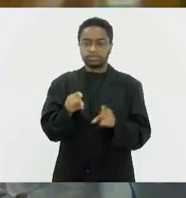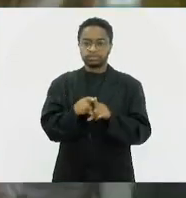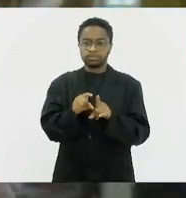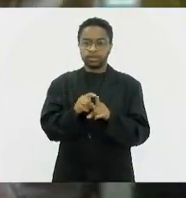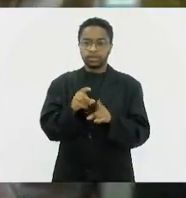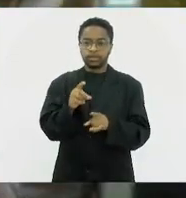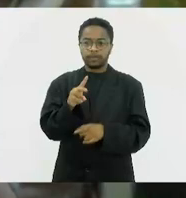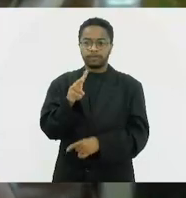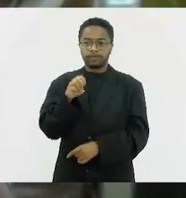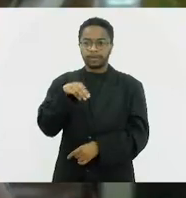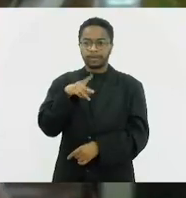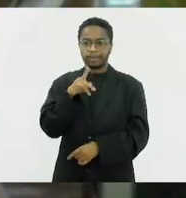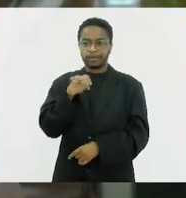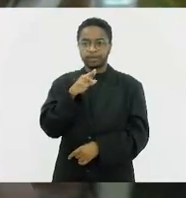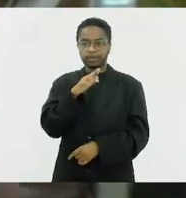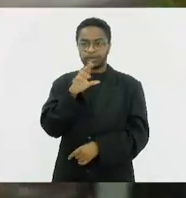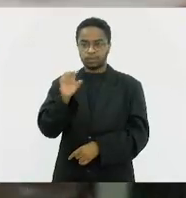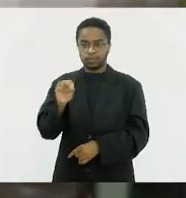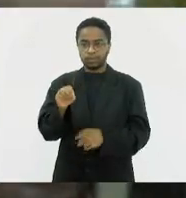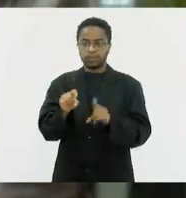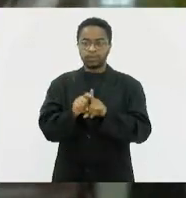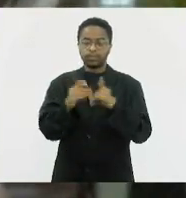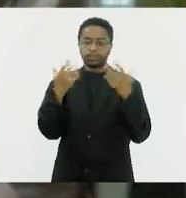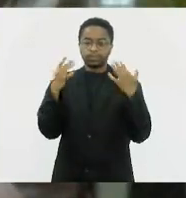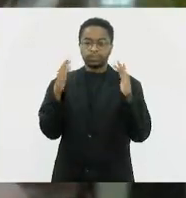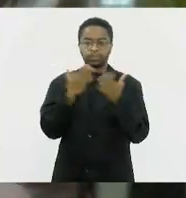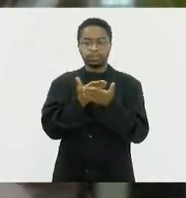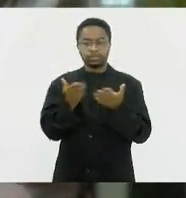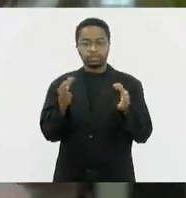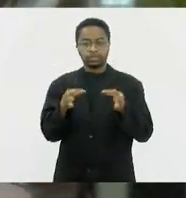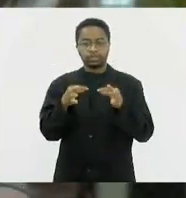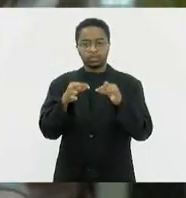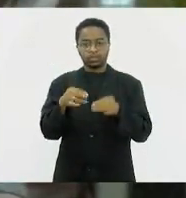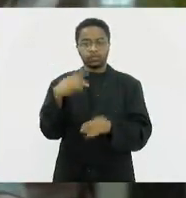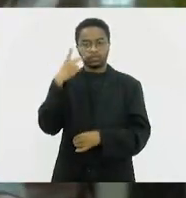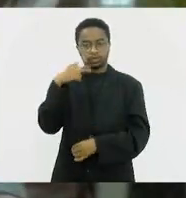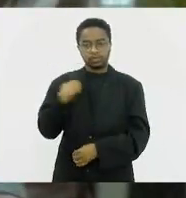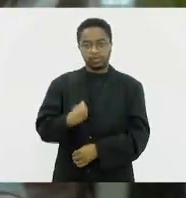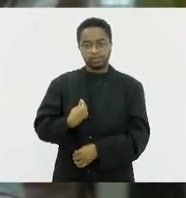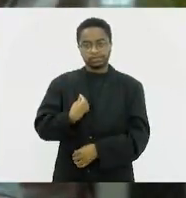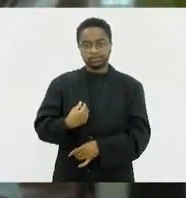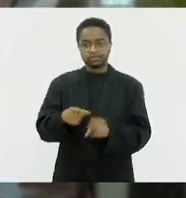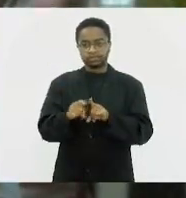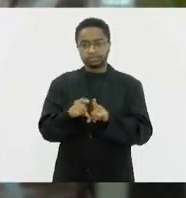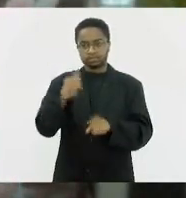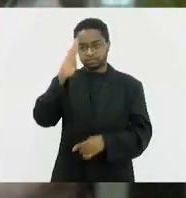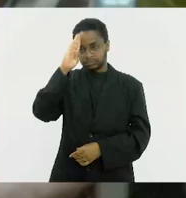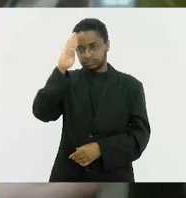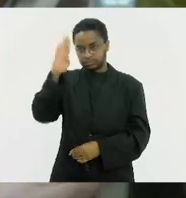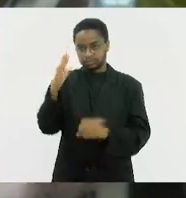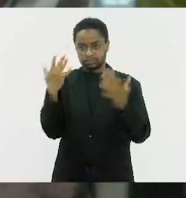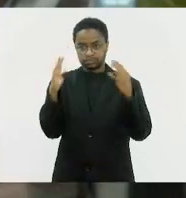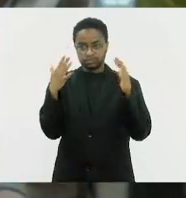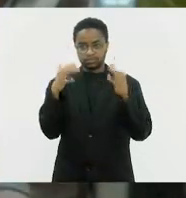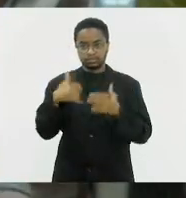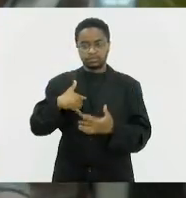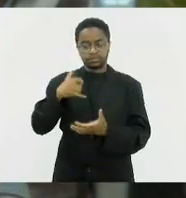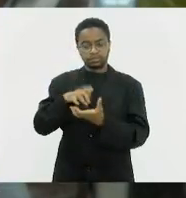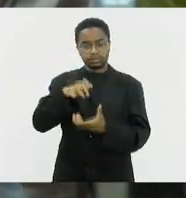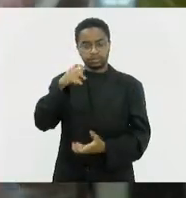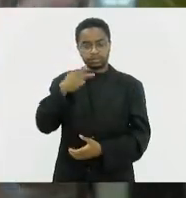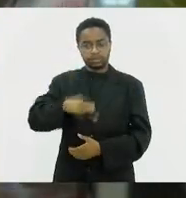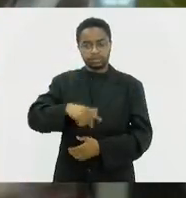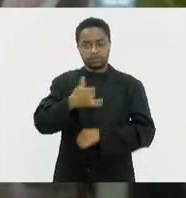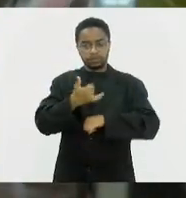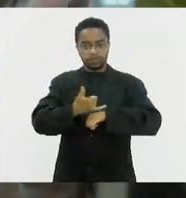Vampirim, parabenizar a todos os vereadores aqui presentes e parabenizar principalmente aos idosos aqui de Volta Redonda